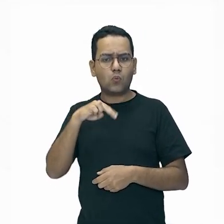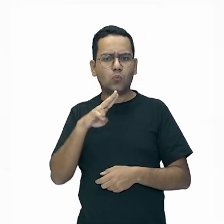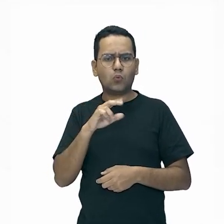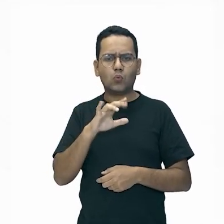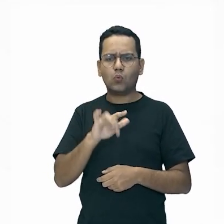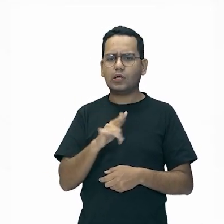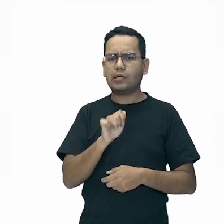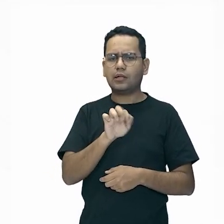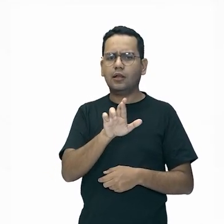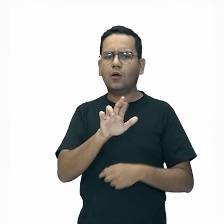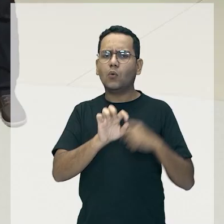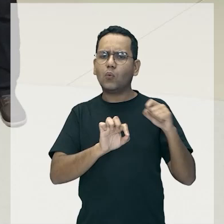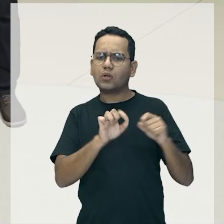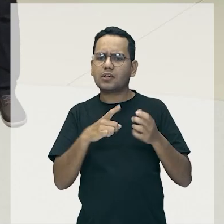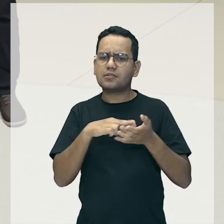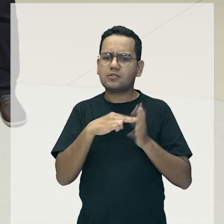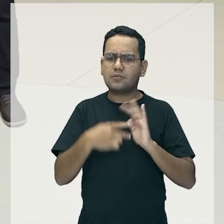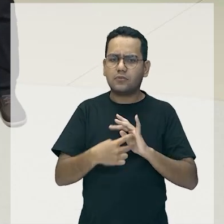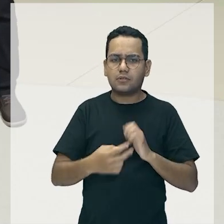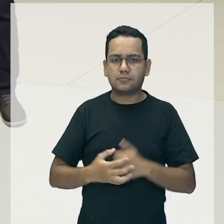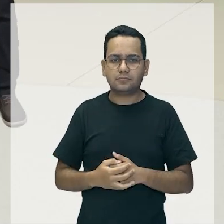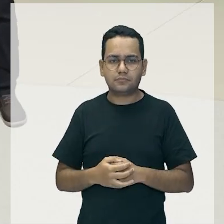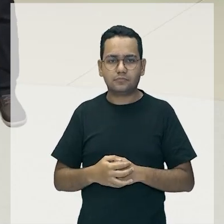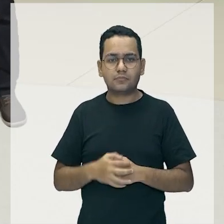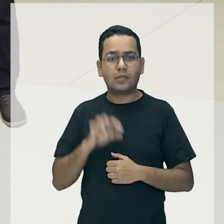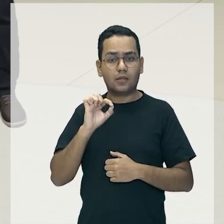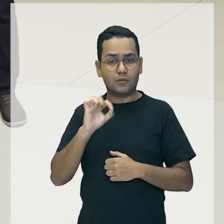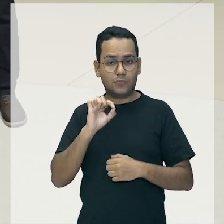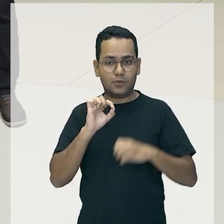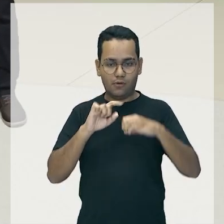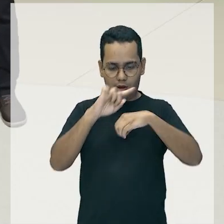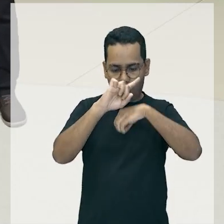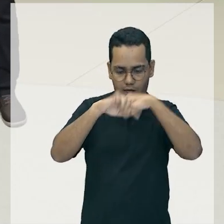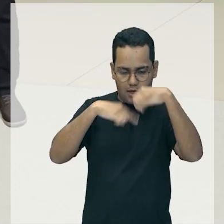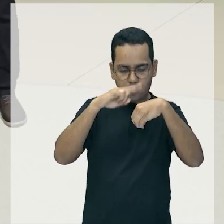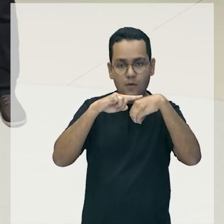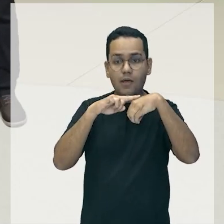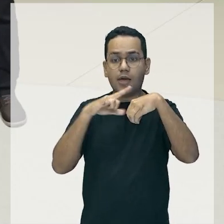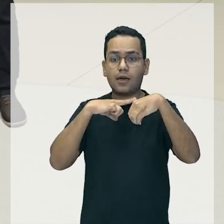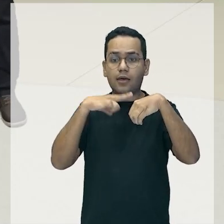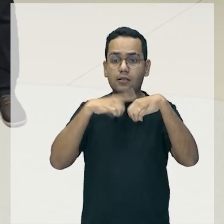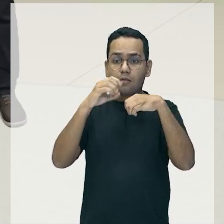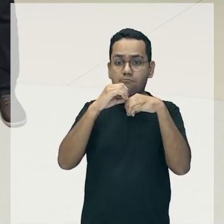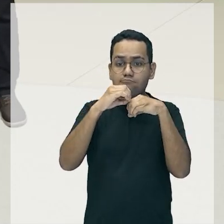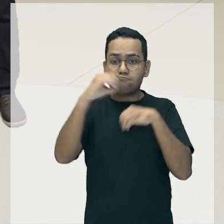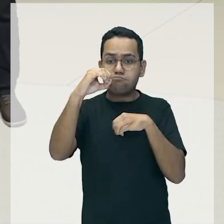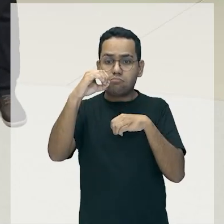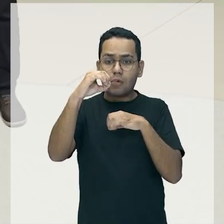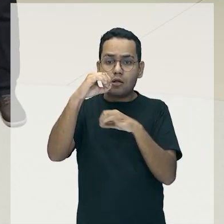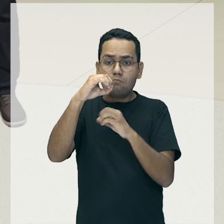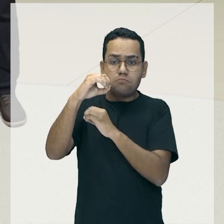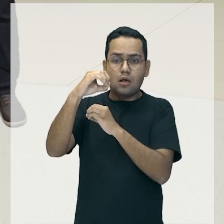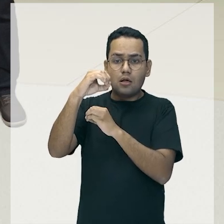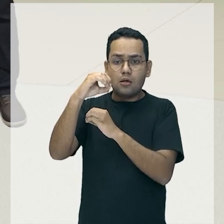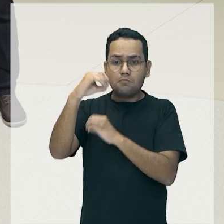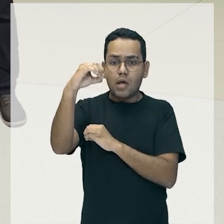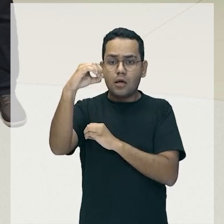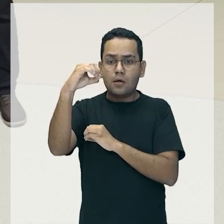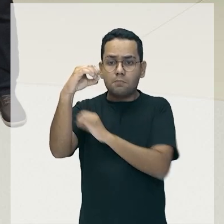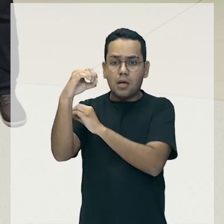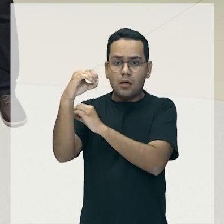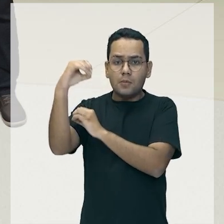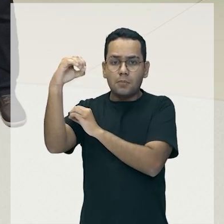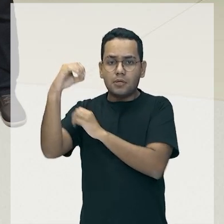fissão nuclear, então, é a divisão do átomo, tá, gente? Como assim a divisão do átomo? Então, vocês vão perceber aí, por